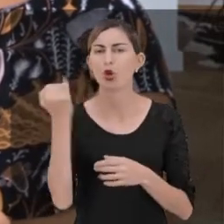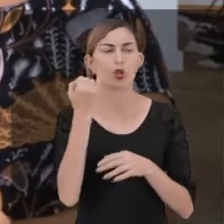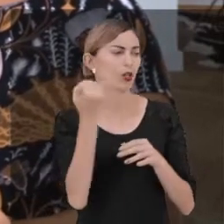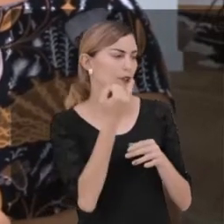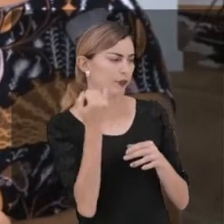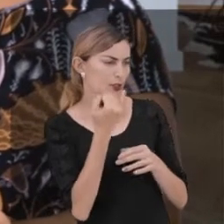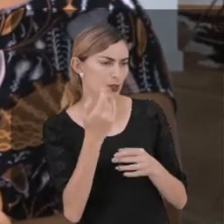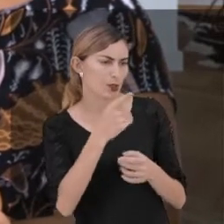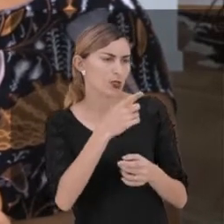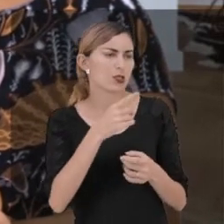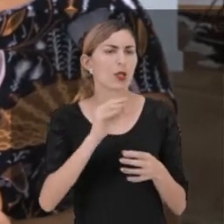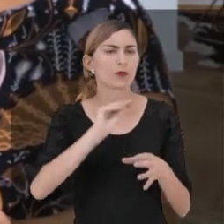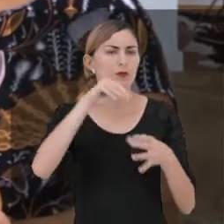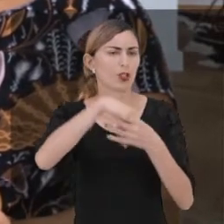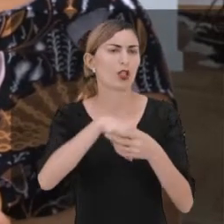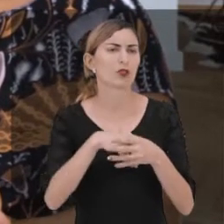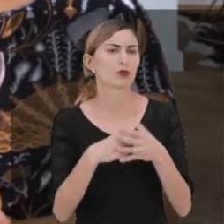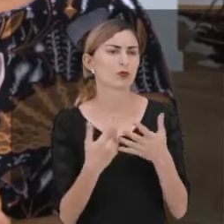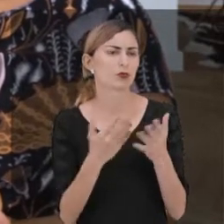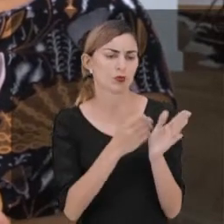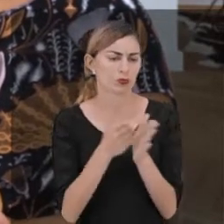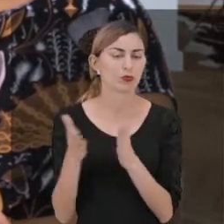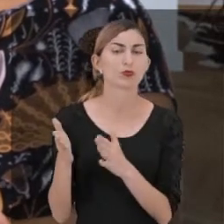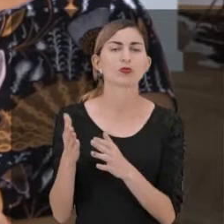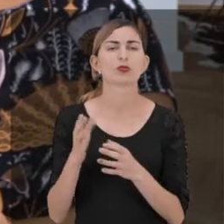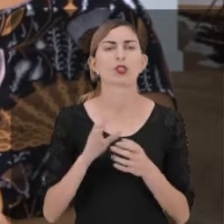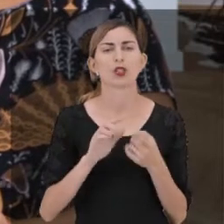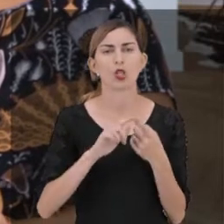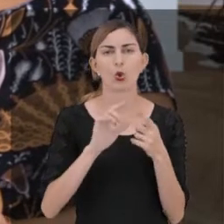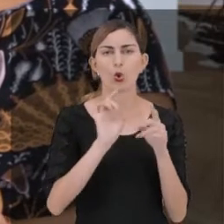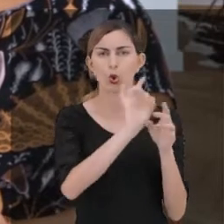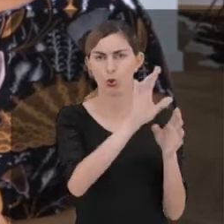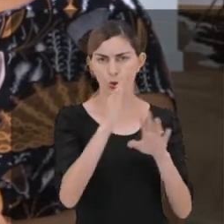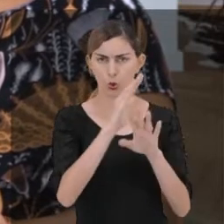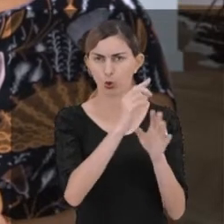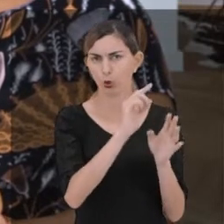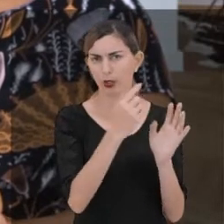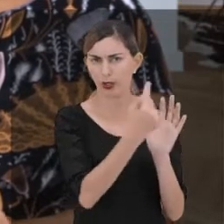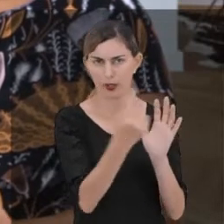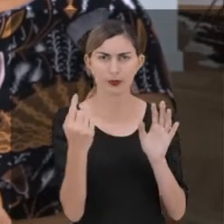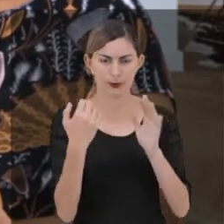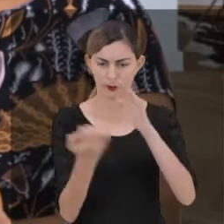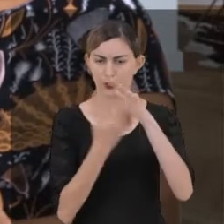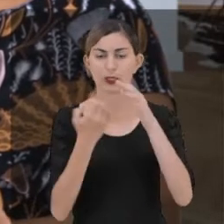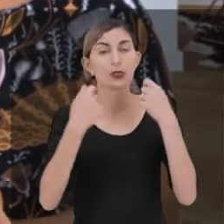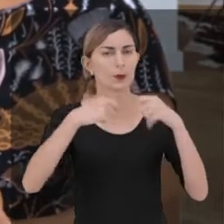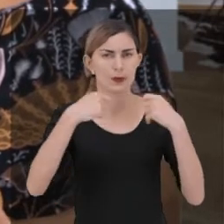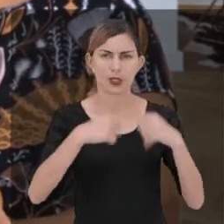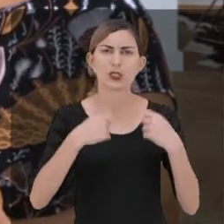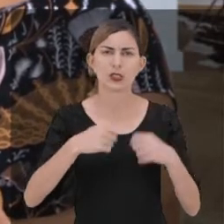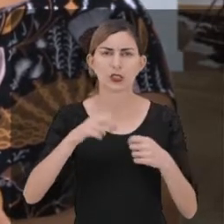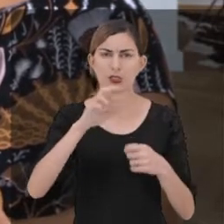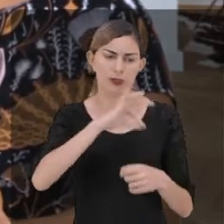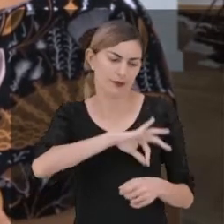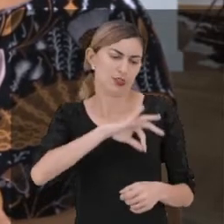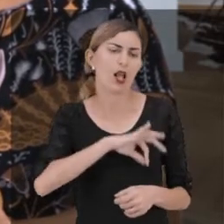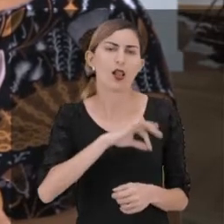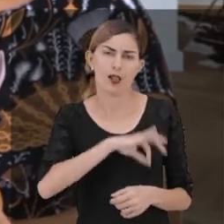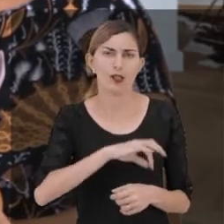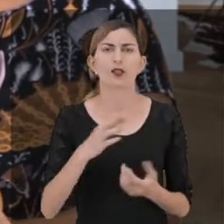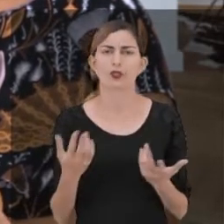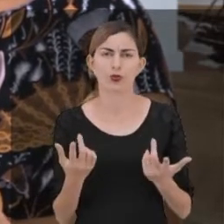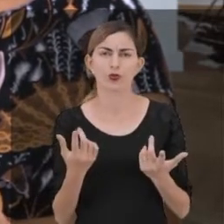implantação de cargos e salários dentro das organizações? Todas as empresas prescindem de uma remuneração, que